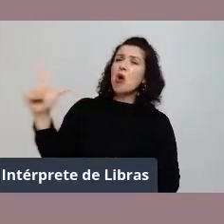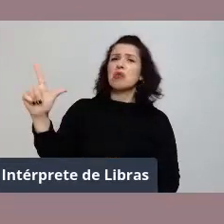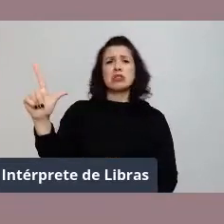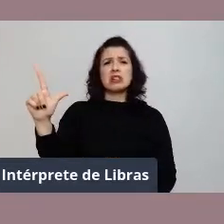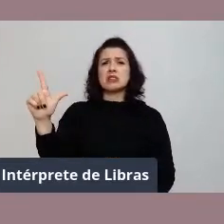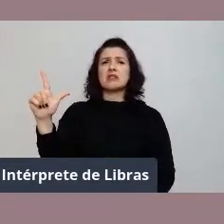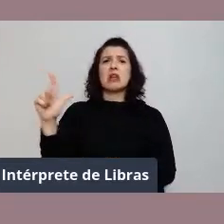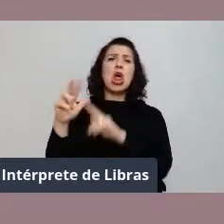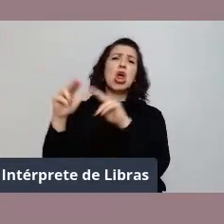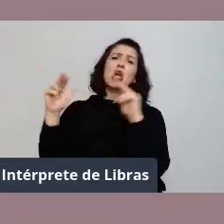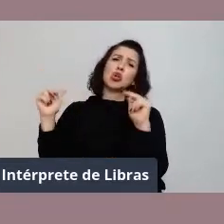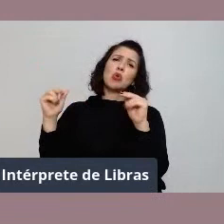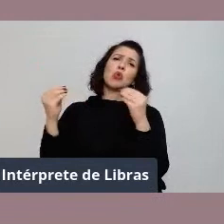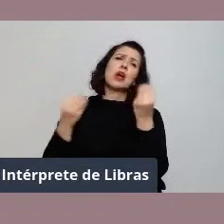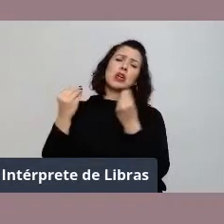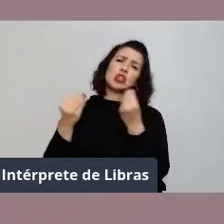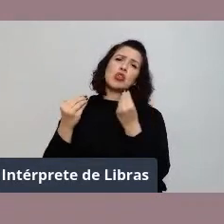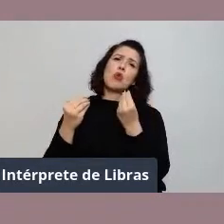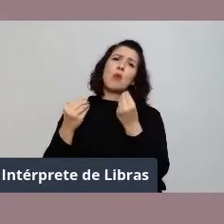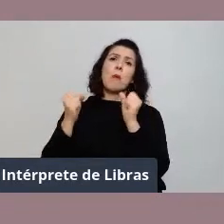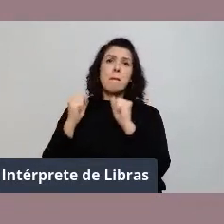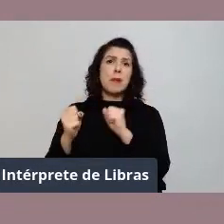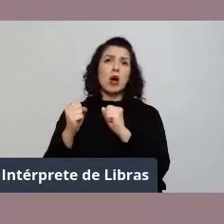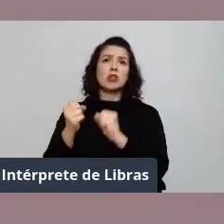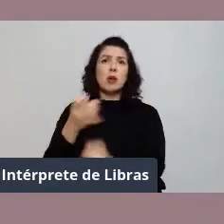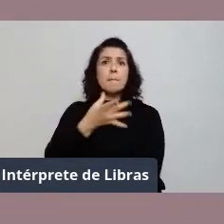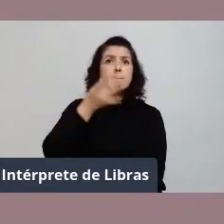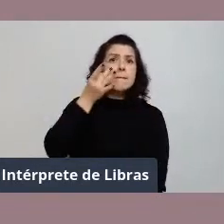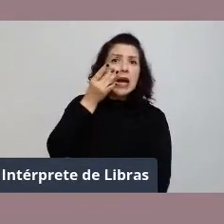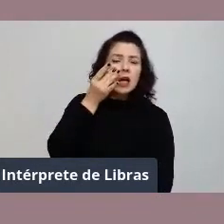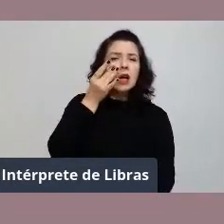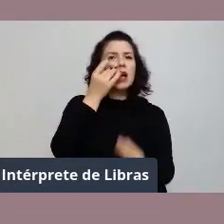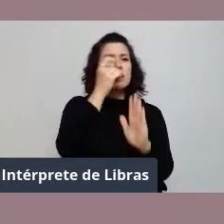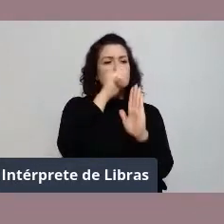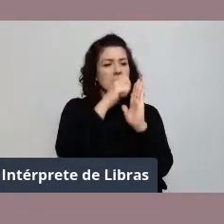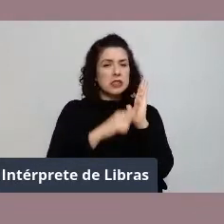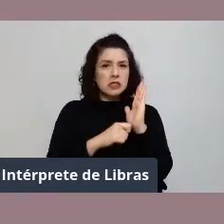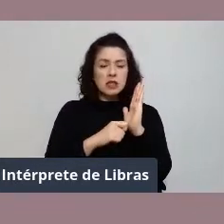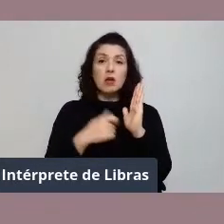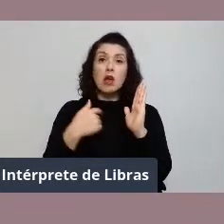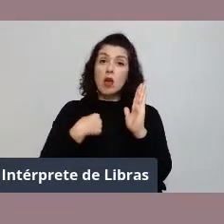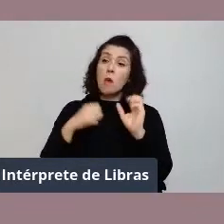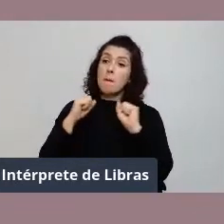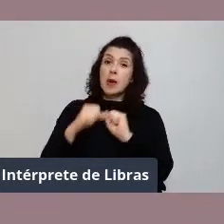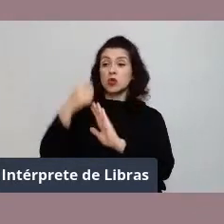poderiam estar fisicamente com os manuscritos,